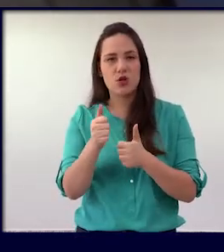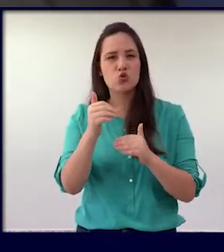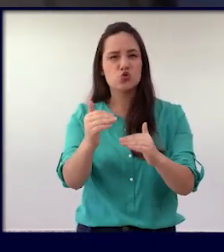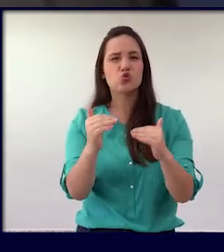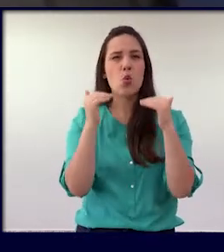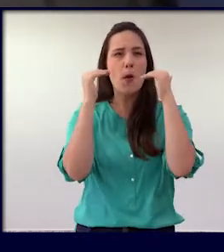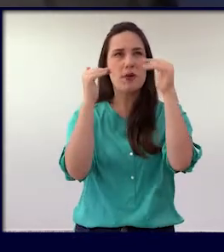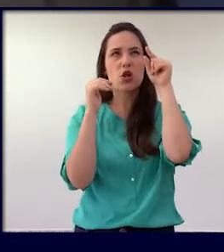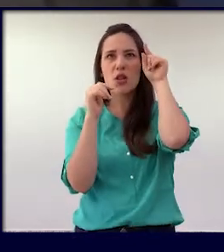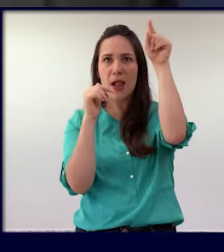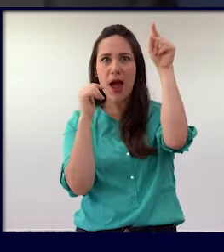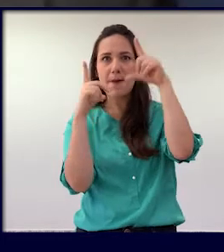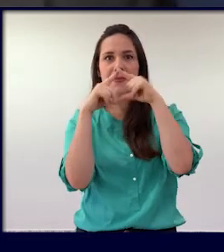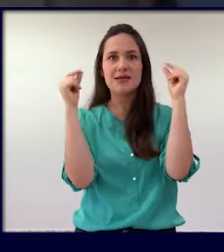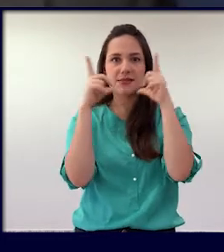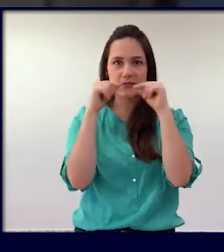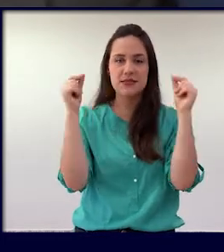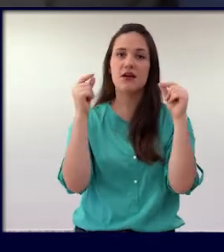TSE